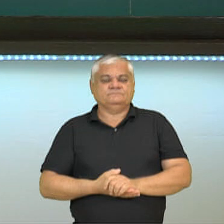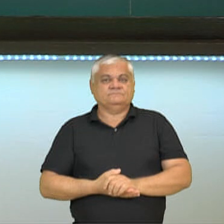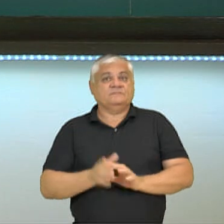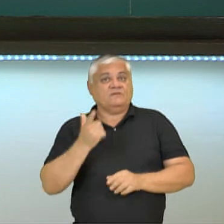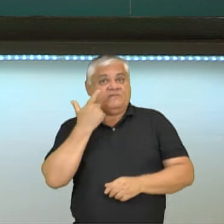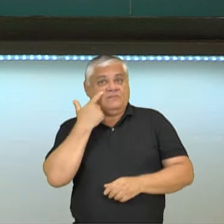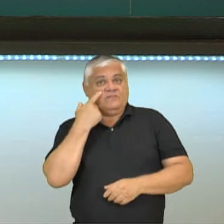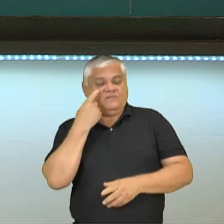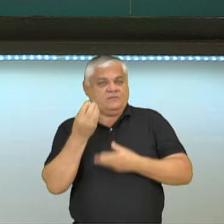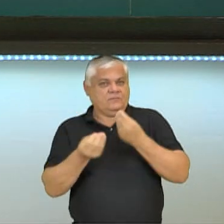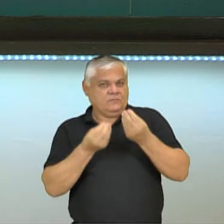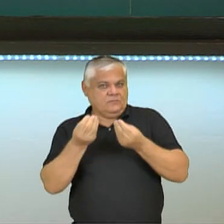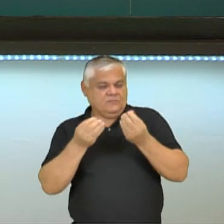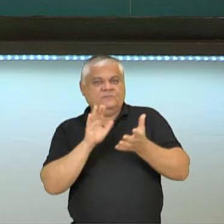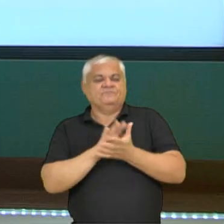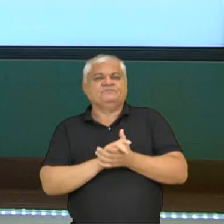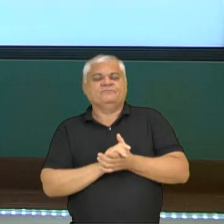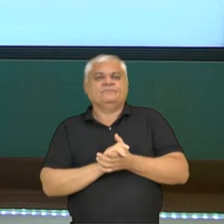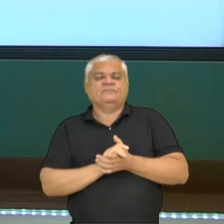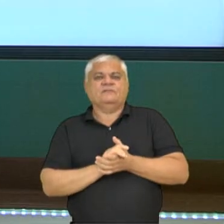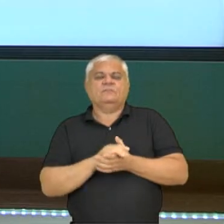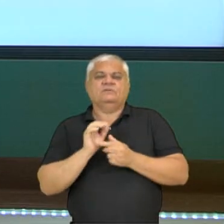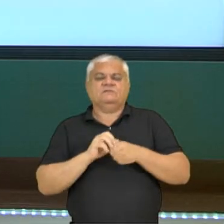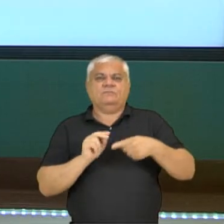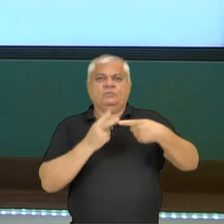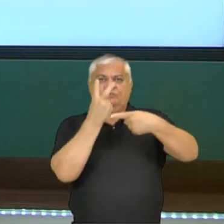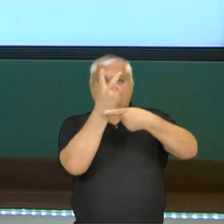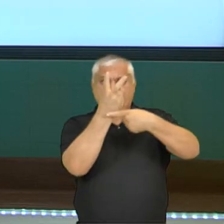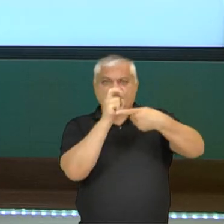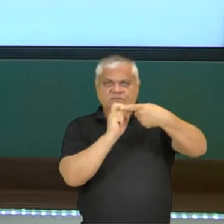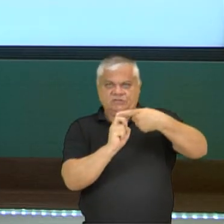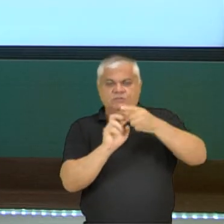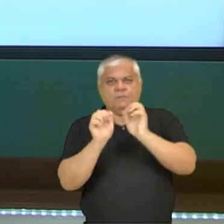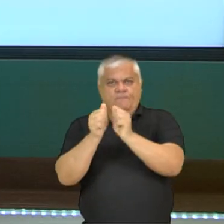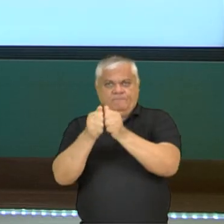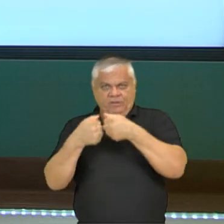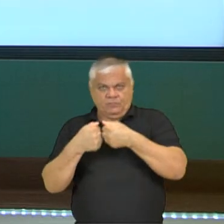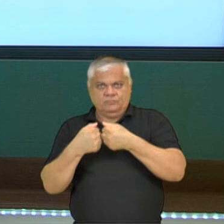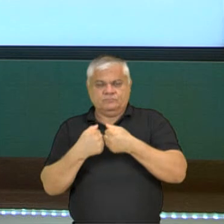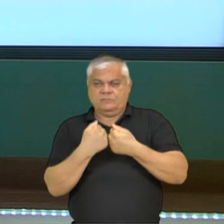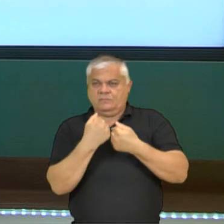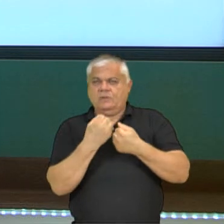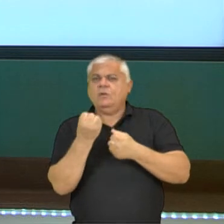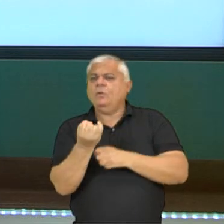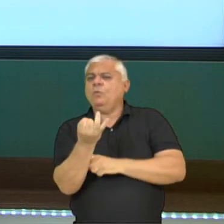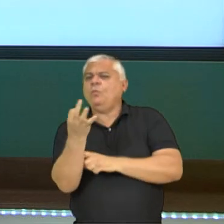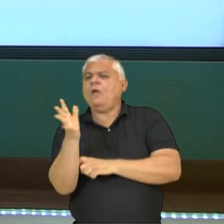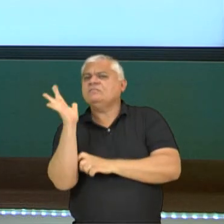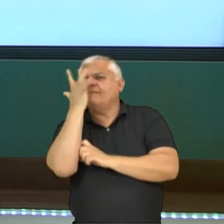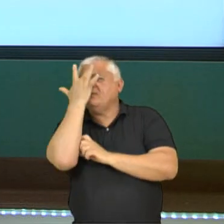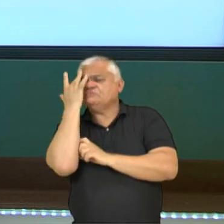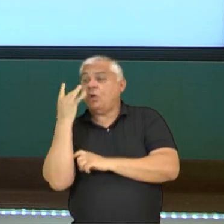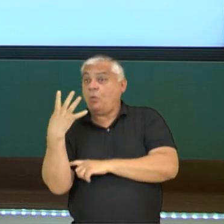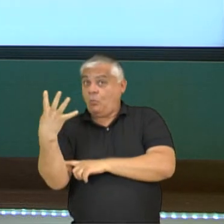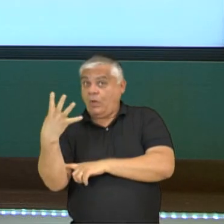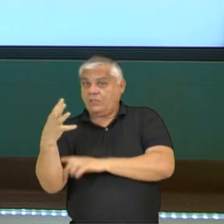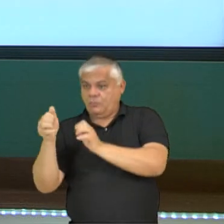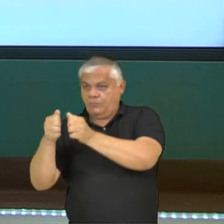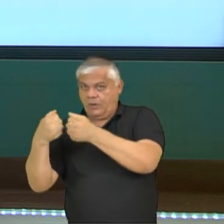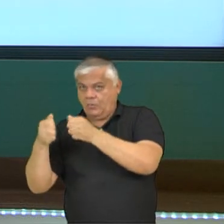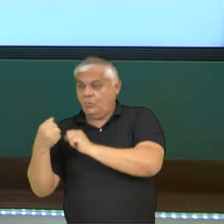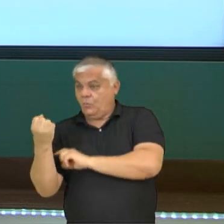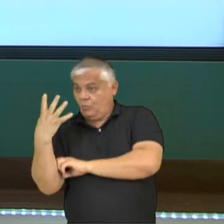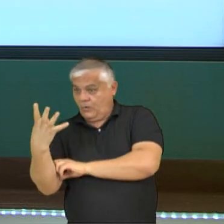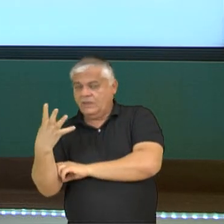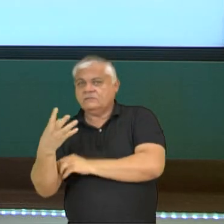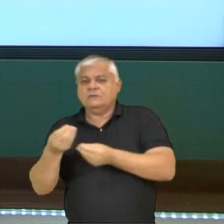Vamos lá? Pessoal, calculando 2/5 de pão por pessoa, 4 pães servem quantas